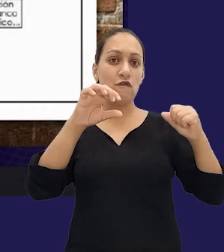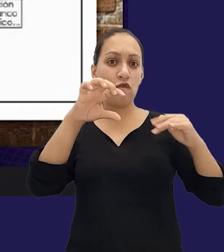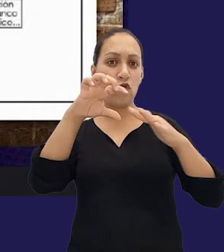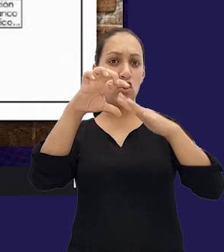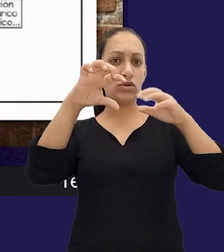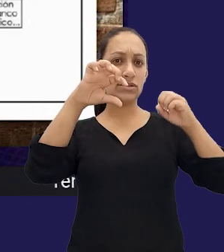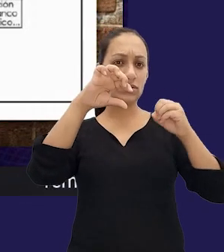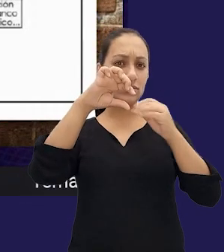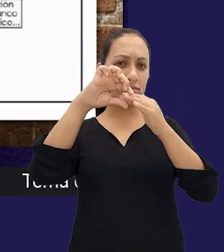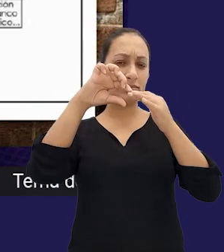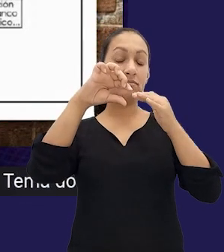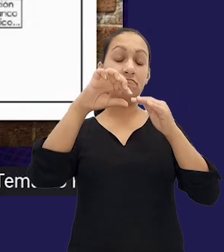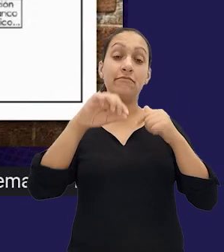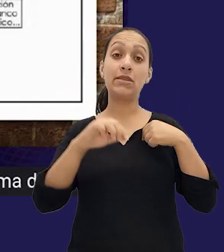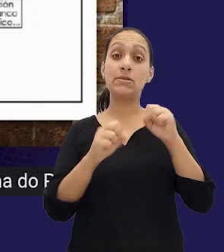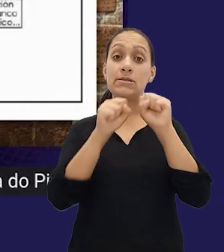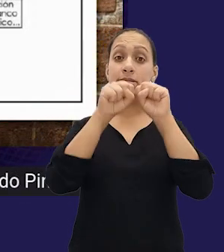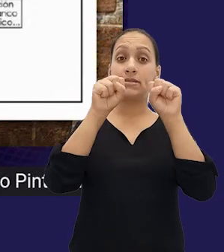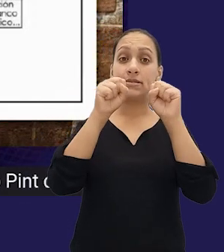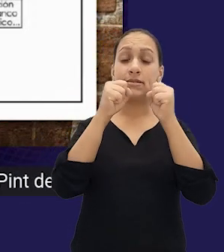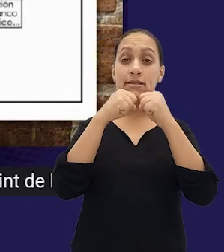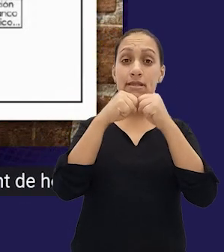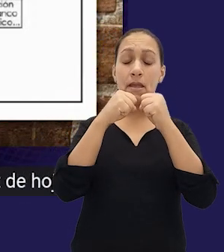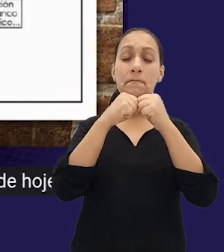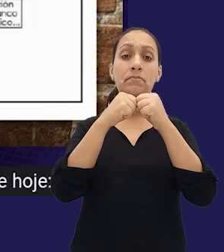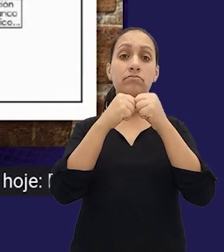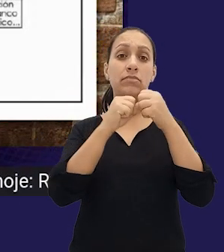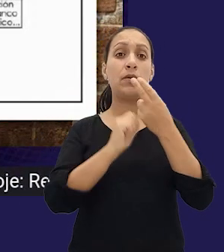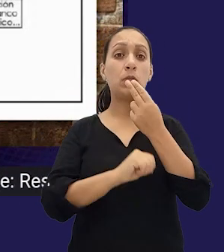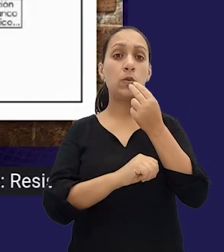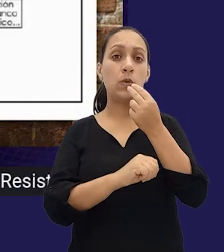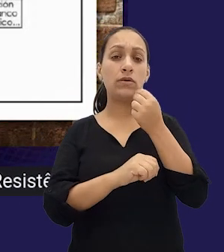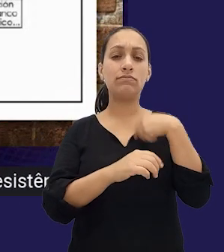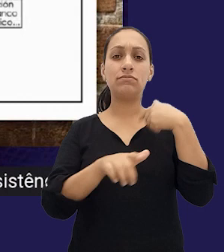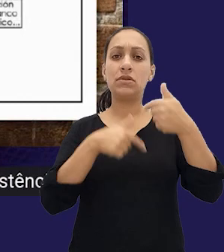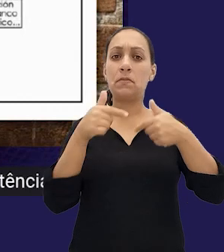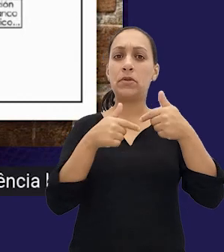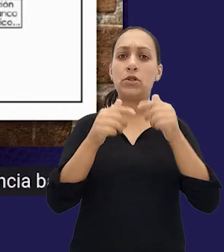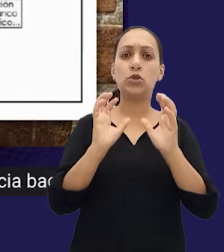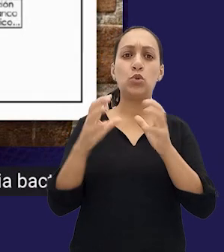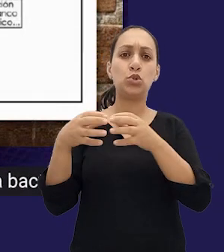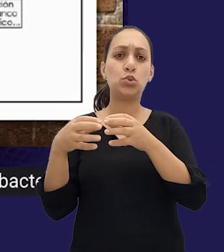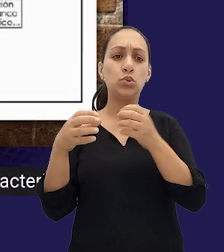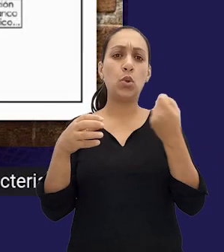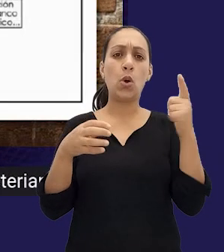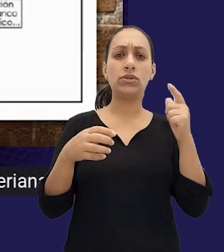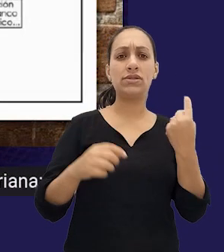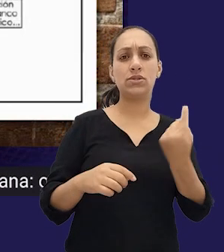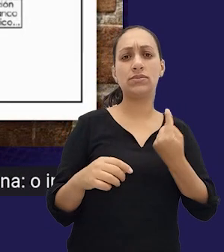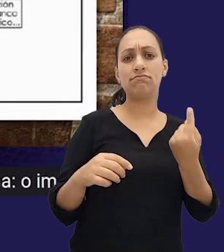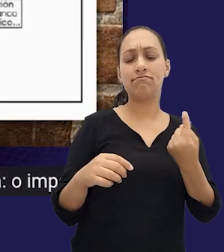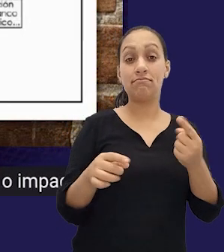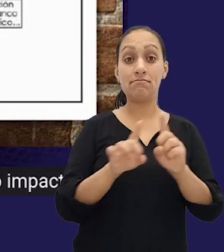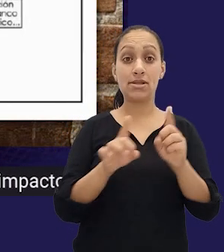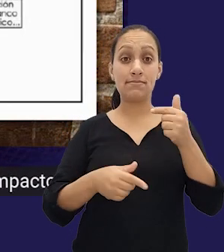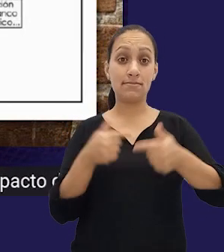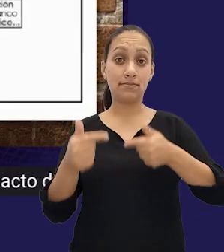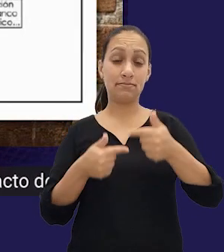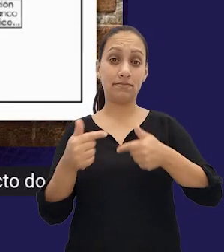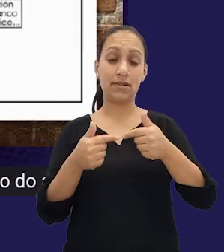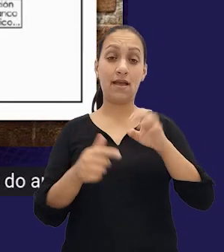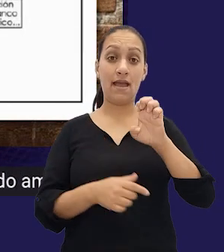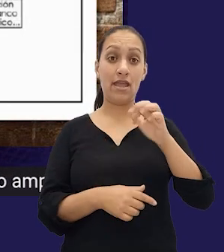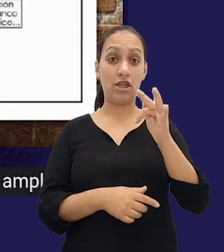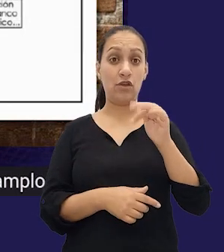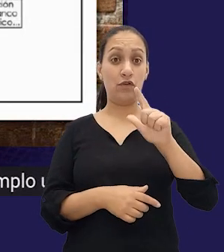sistema de proteínas, tá? Que trabalha, algumas em conjunto, algumas individualmente, mas elas trabalham para fazer um efluxo,